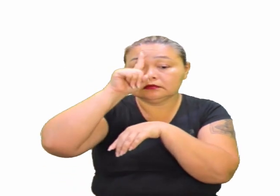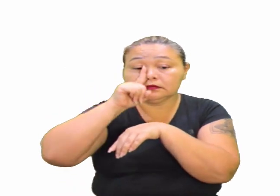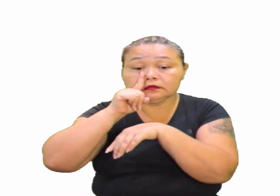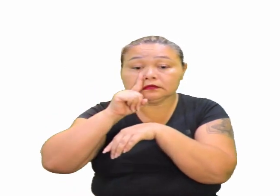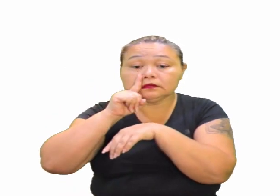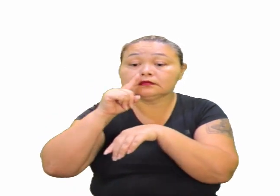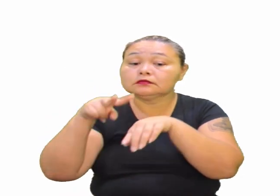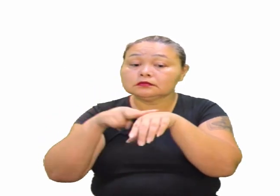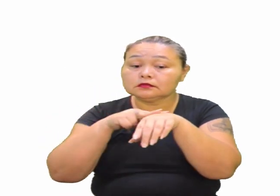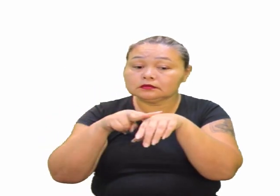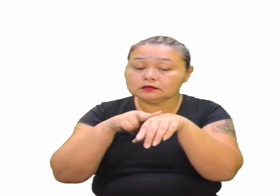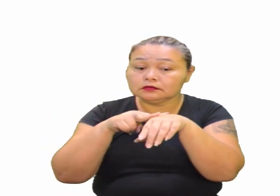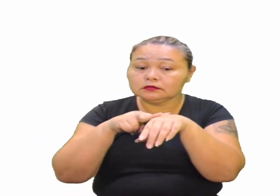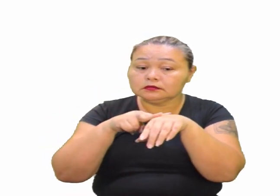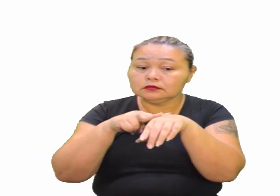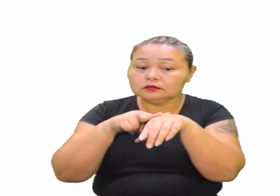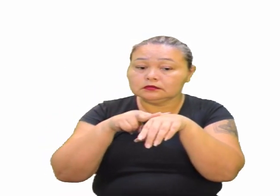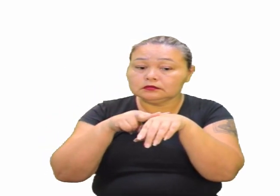fecundou esse